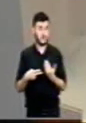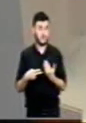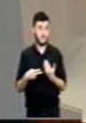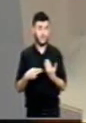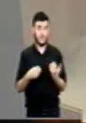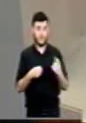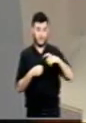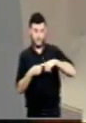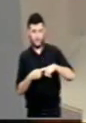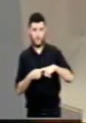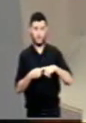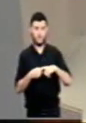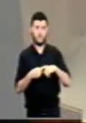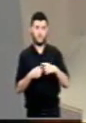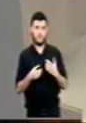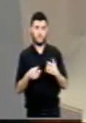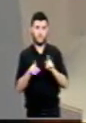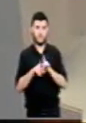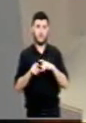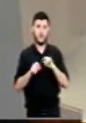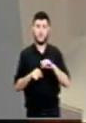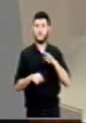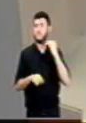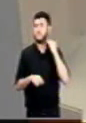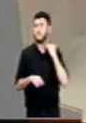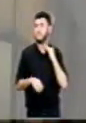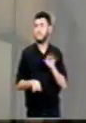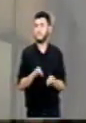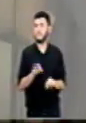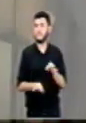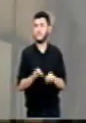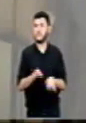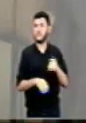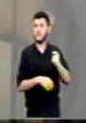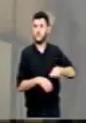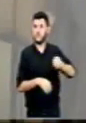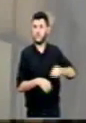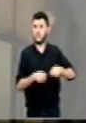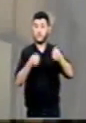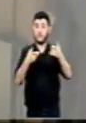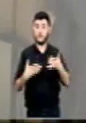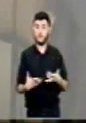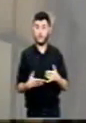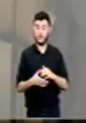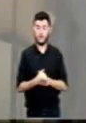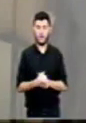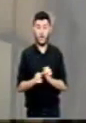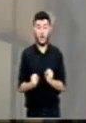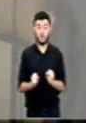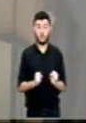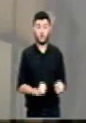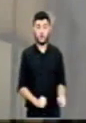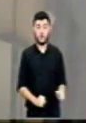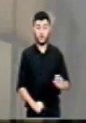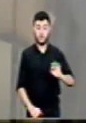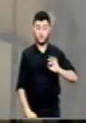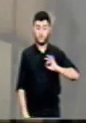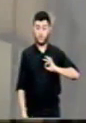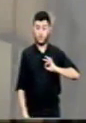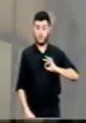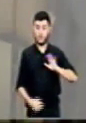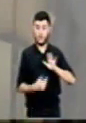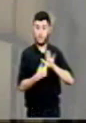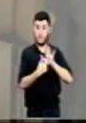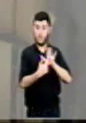o magistrado diz o seguinte: a autoridade policial, em sua nova manifestação, reforçou um aspecto que realmente não